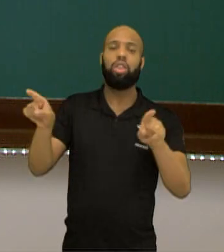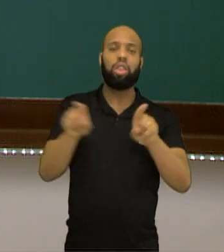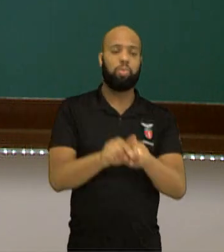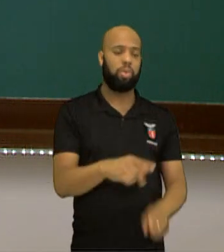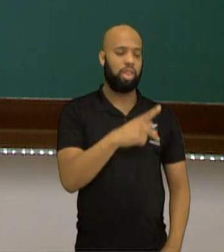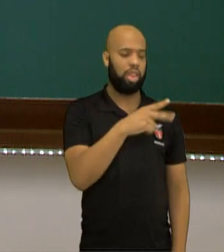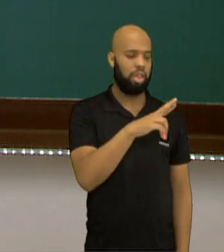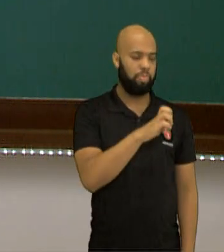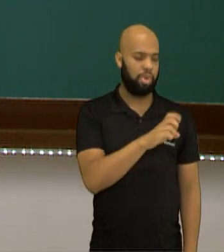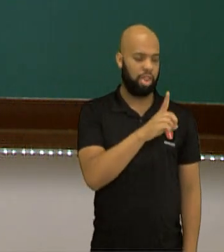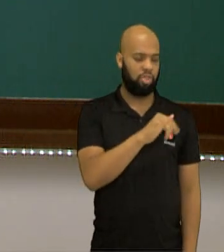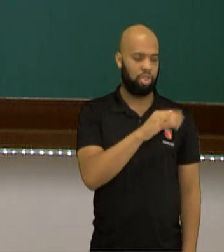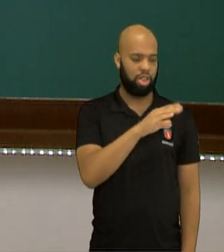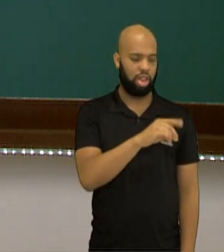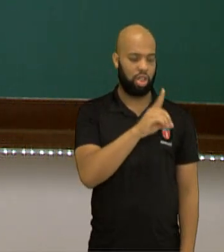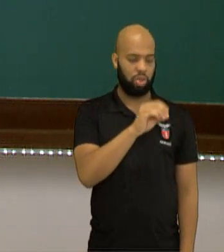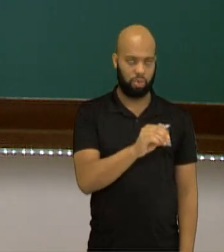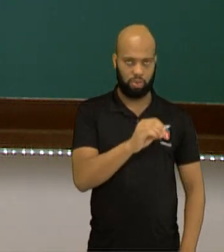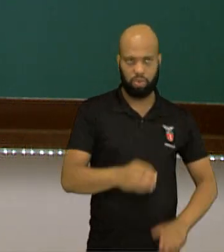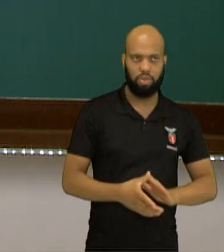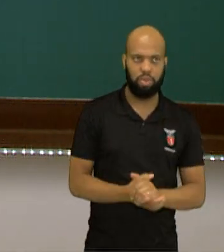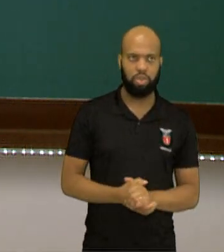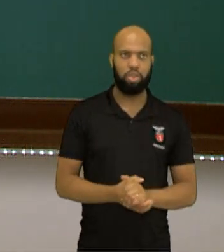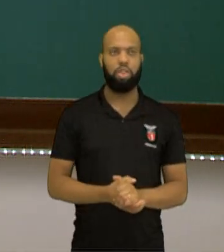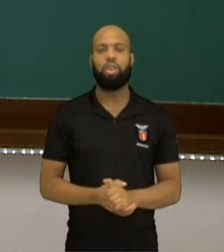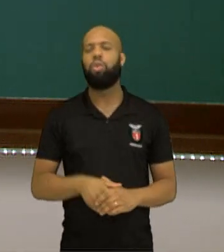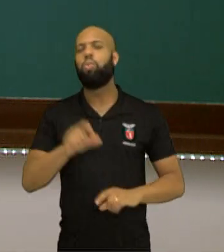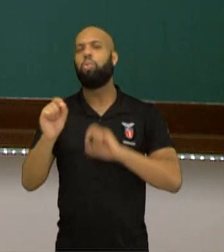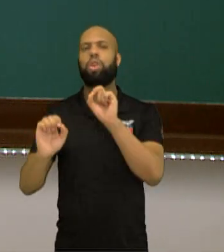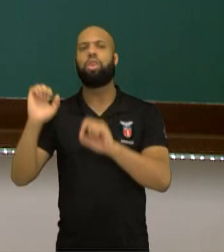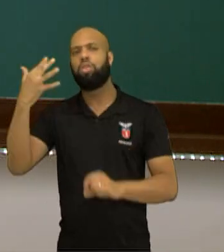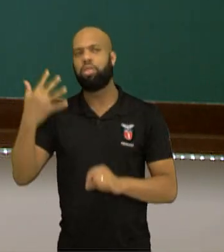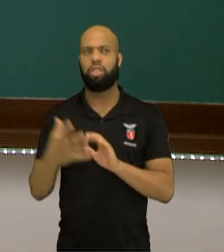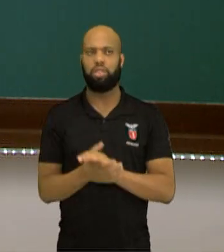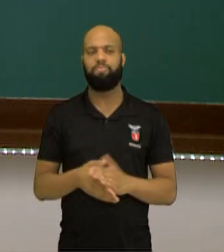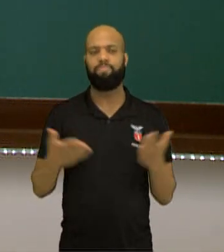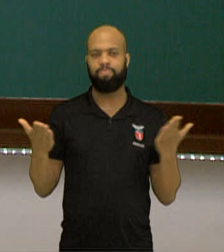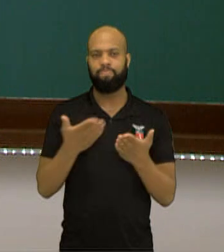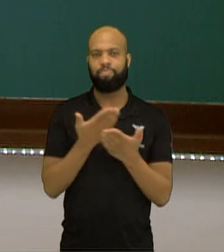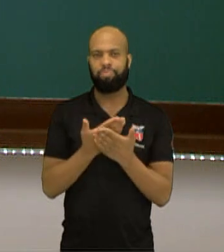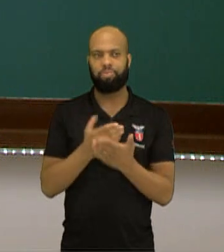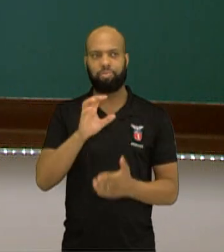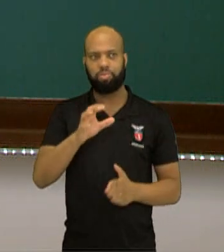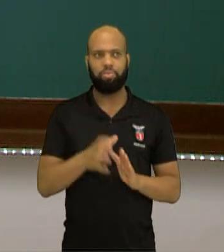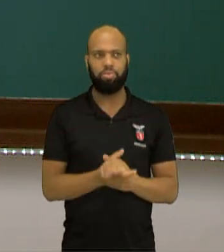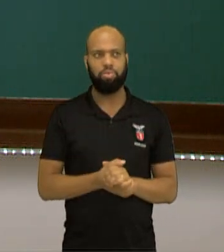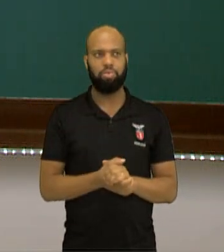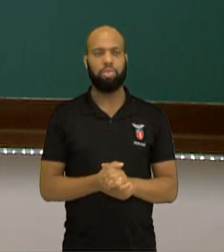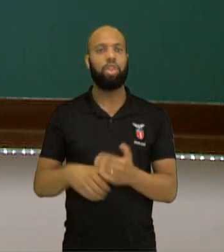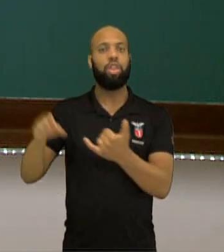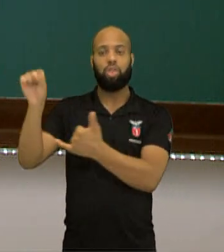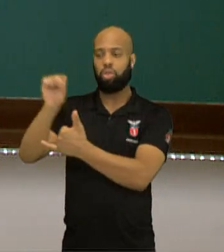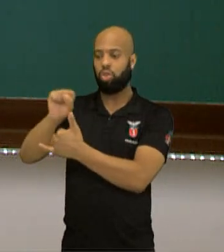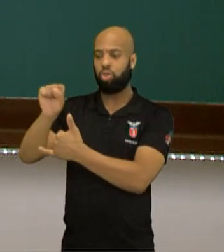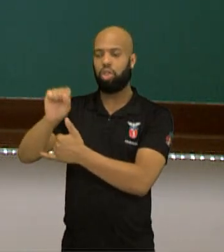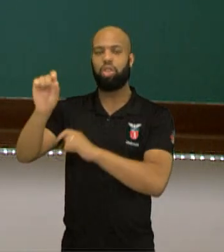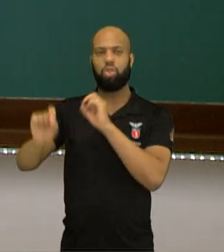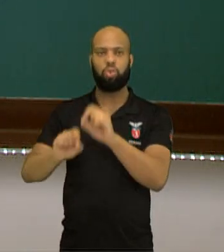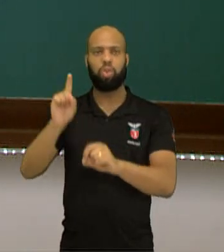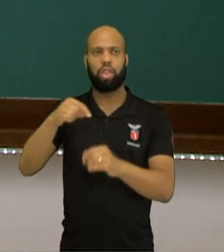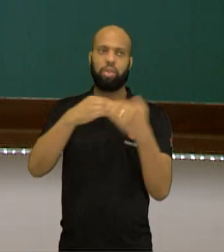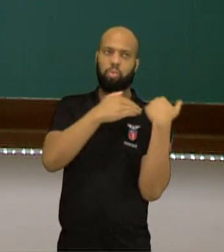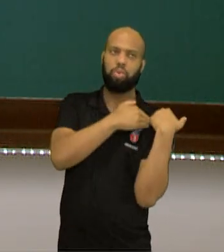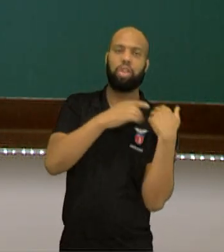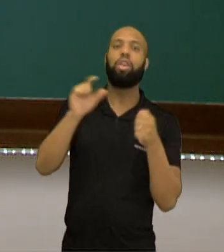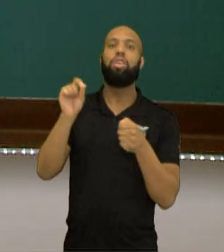predicado, tá? O que acontece? Como reconhecer cada um deles? Sujeito ali, ó. Sujeito é o responsável